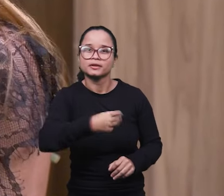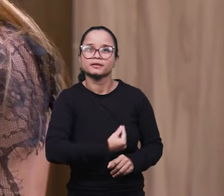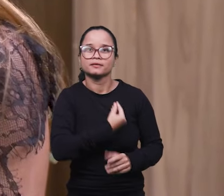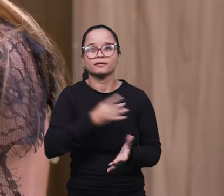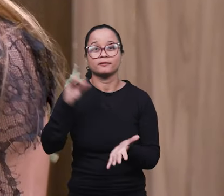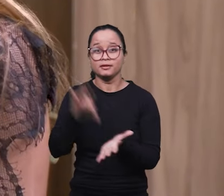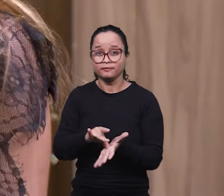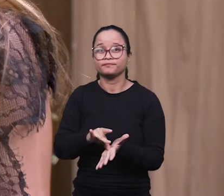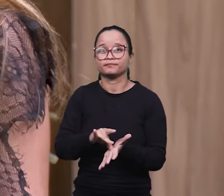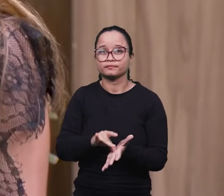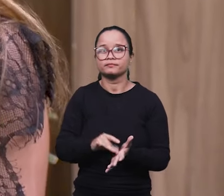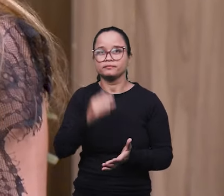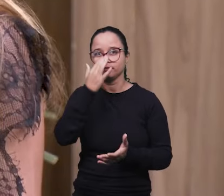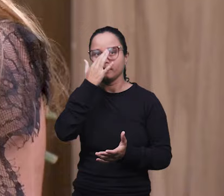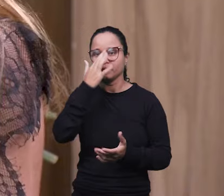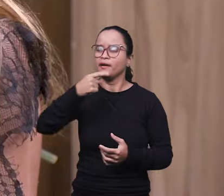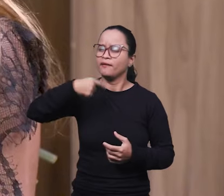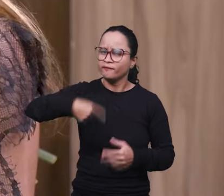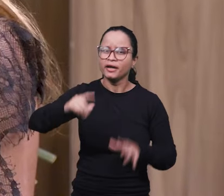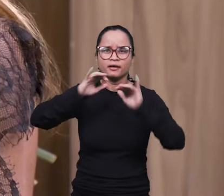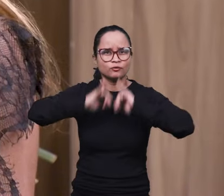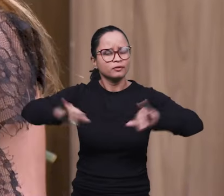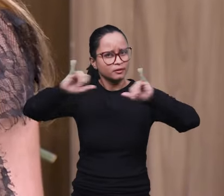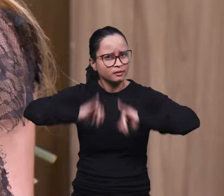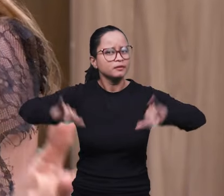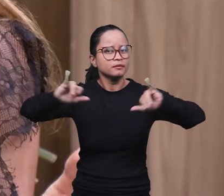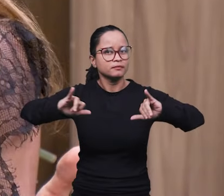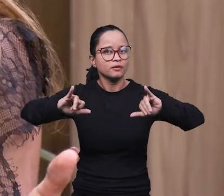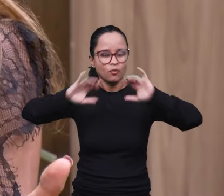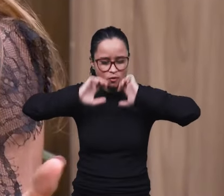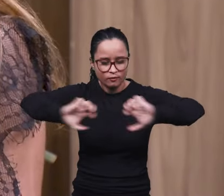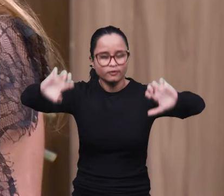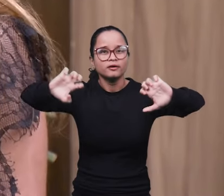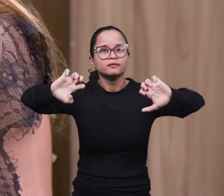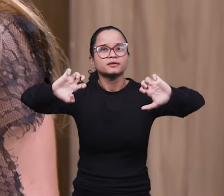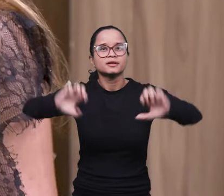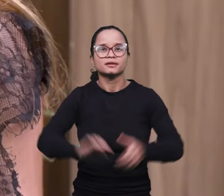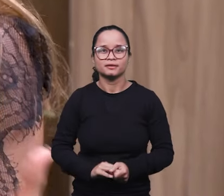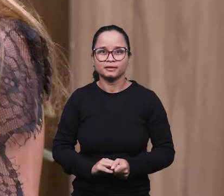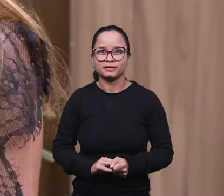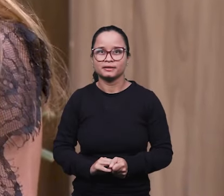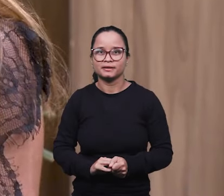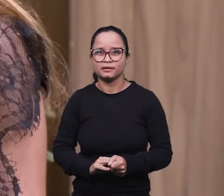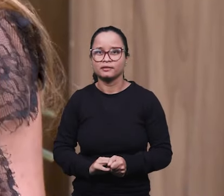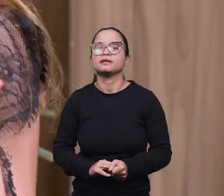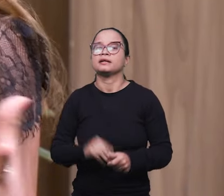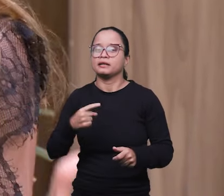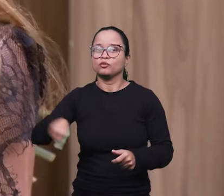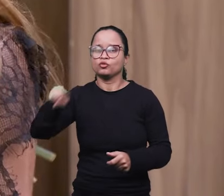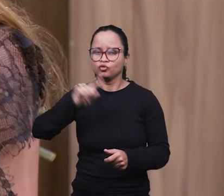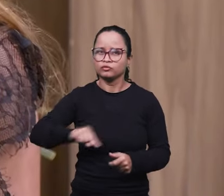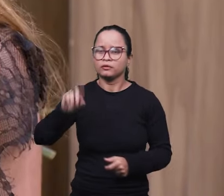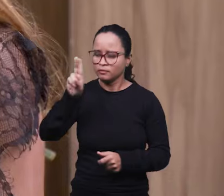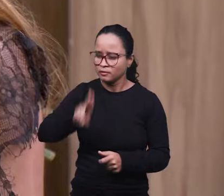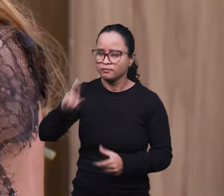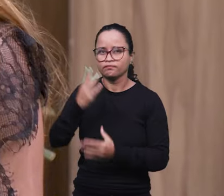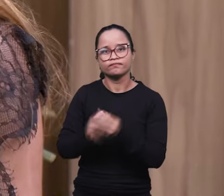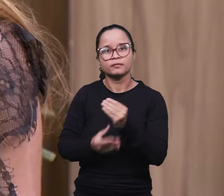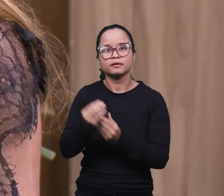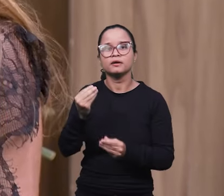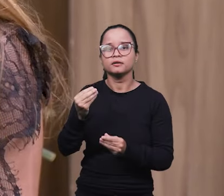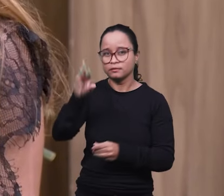realmente é assim ID e de anunciar o evangelho além das fronteiras Então a gente tem esse dever de ser vasos instrumentos na mão do